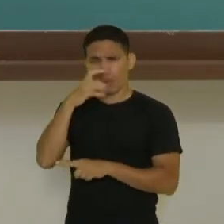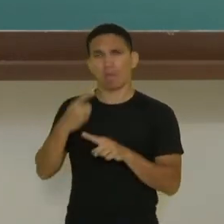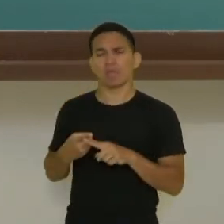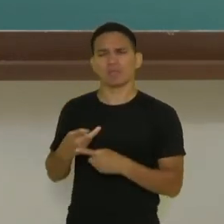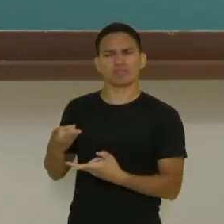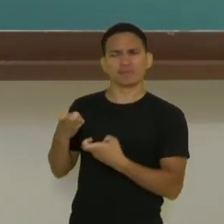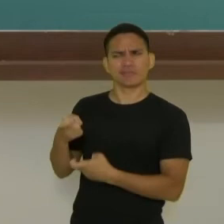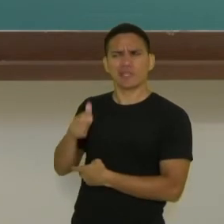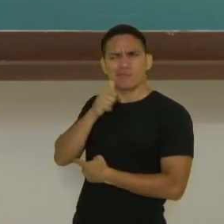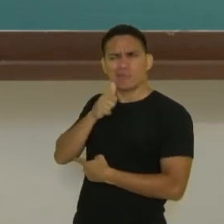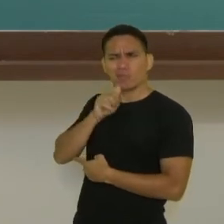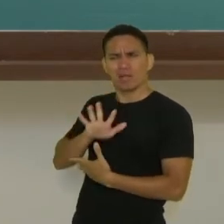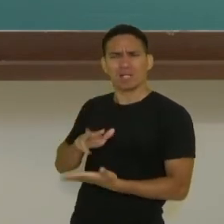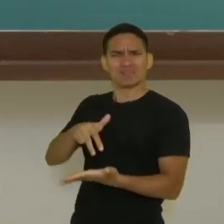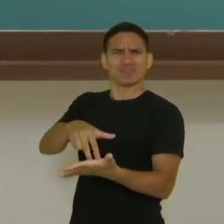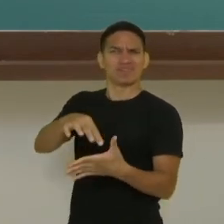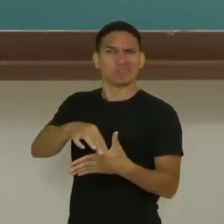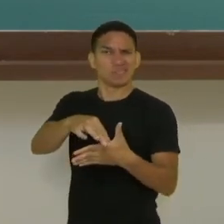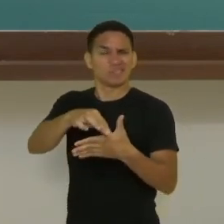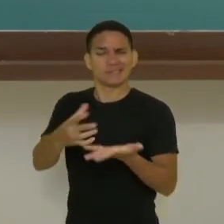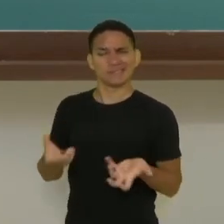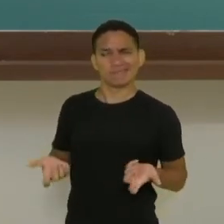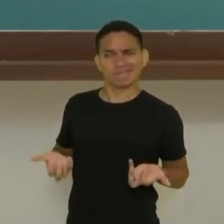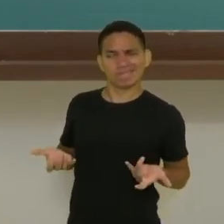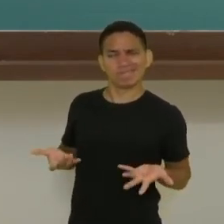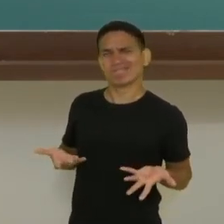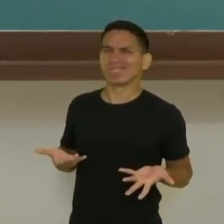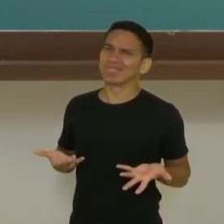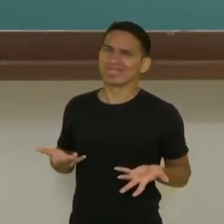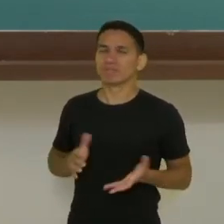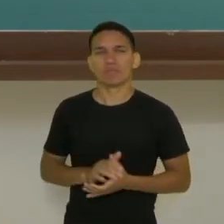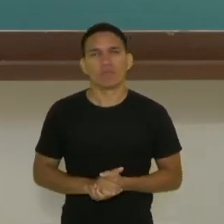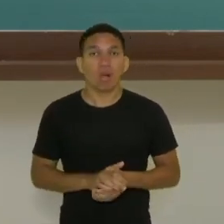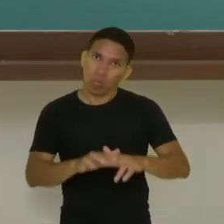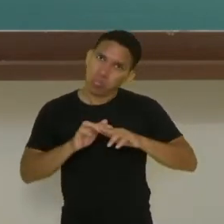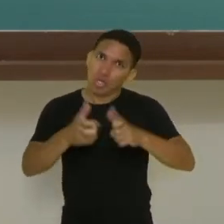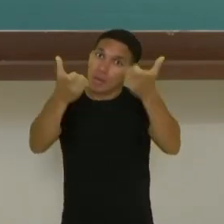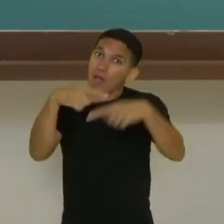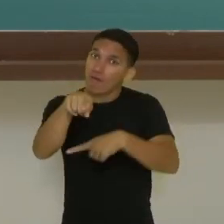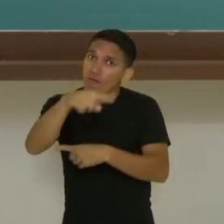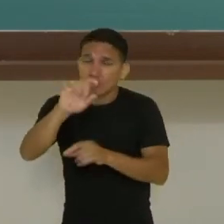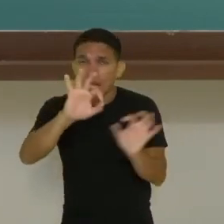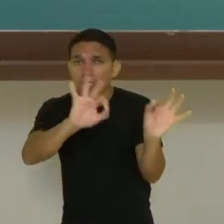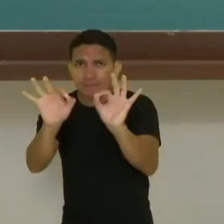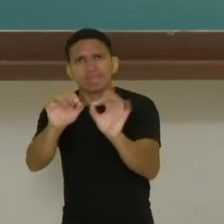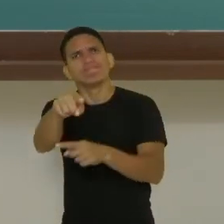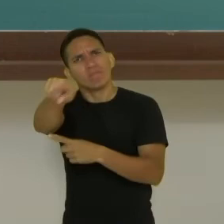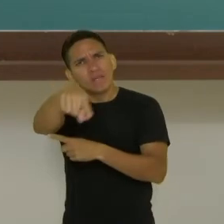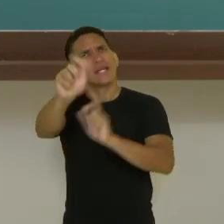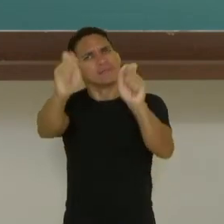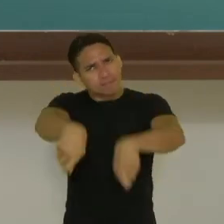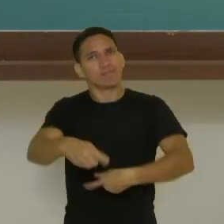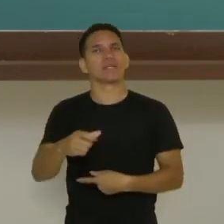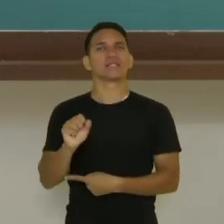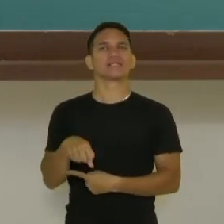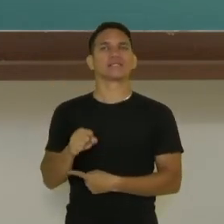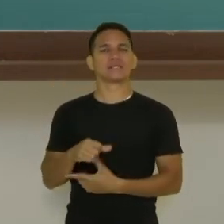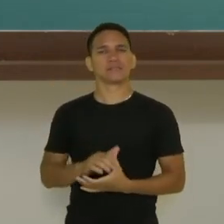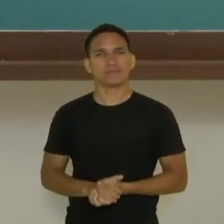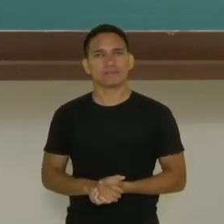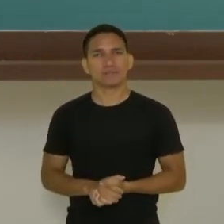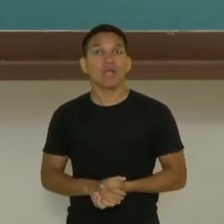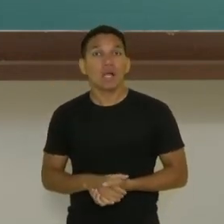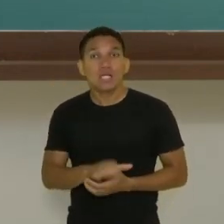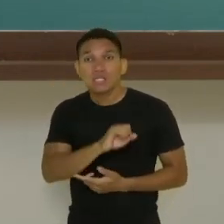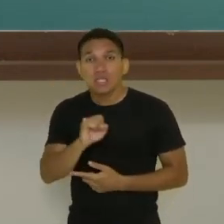cargo de liderança. Por isso que eu digo para vocês que estão assistindo, que vocês são capazes sim. E quando vocês